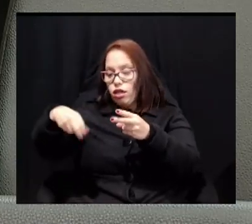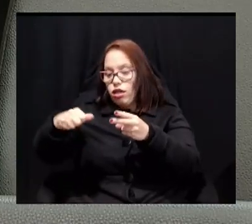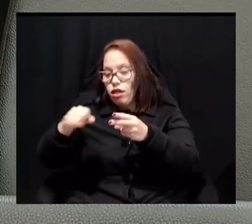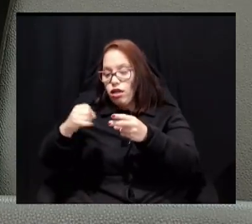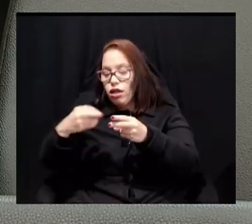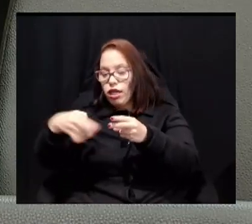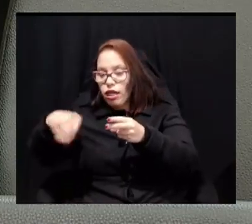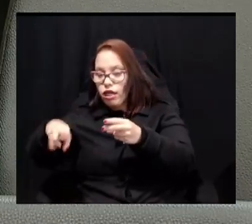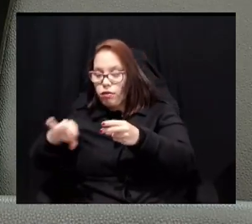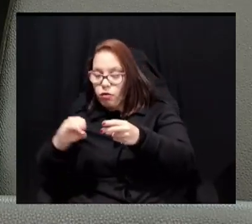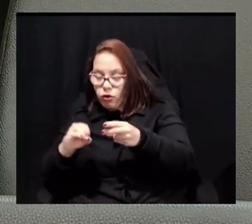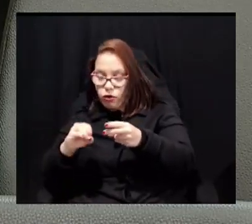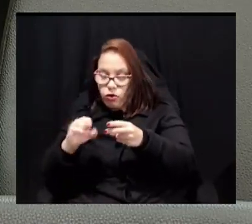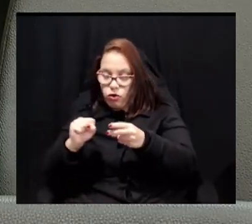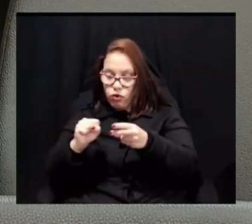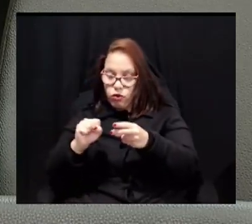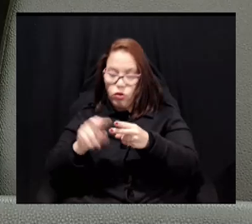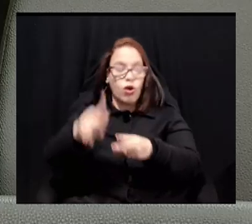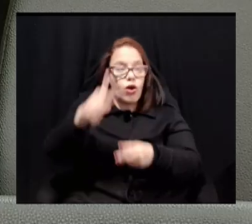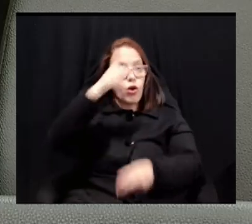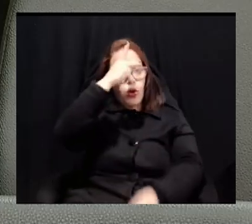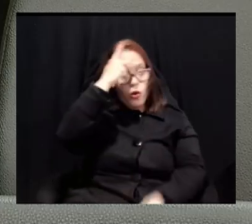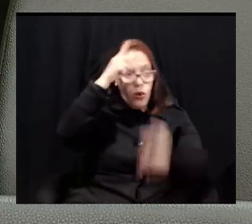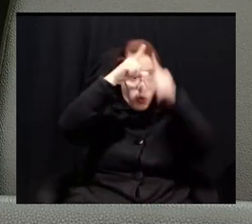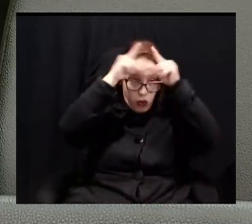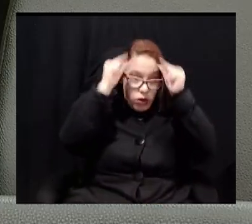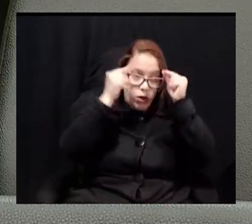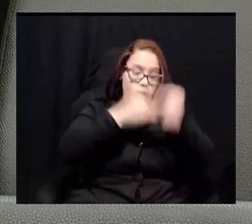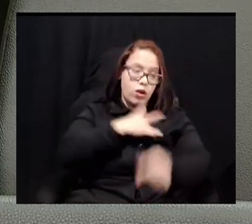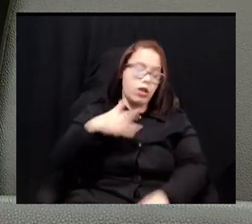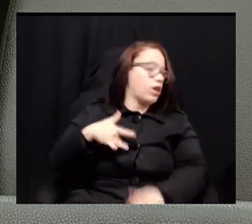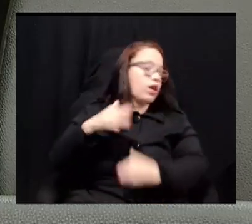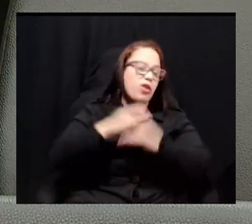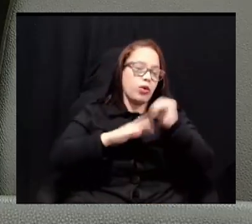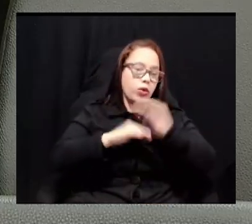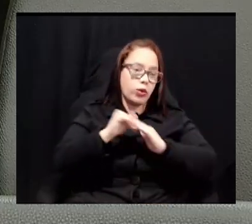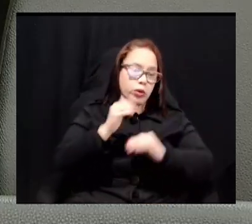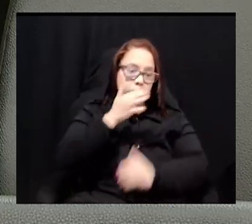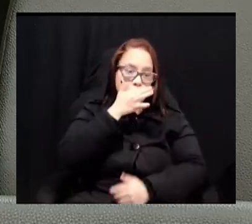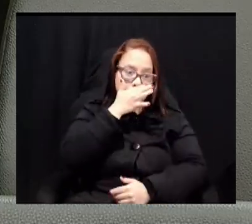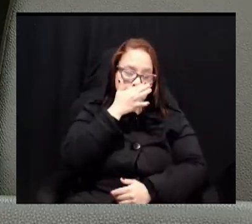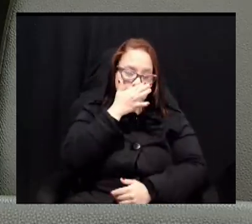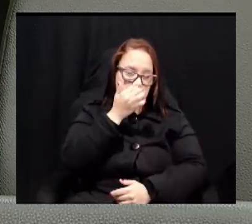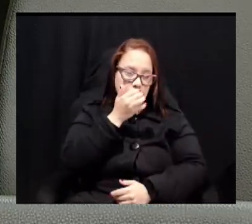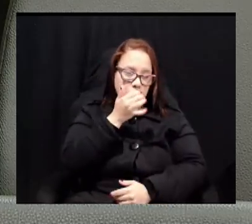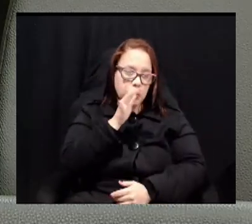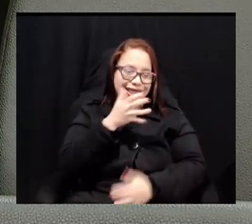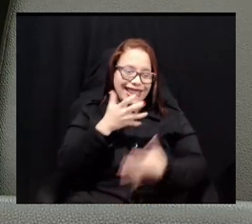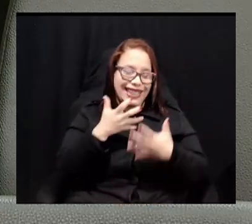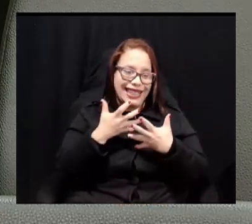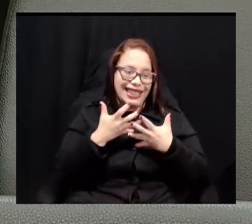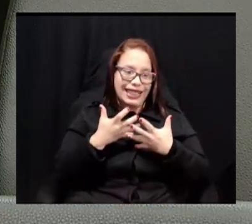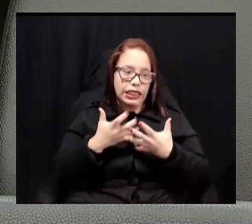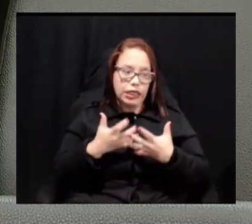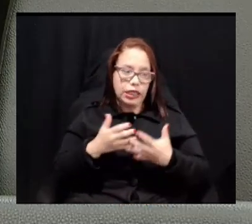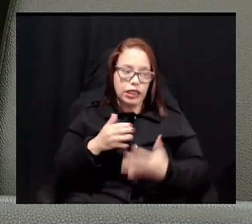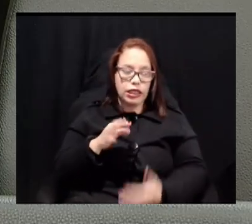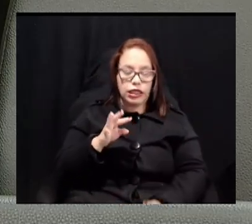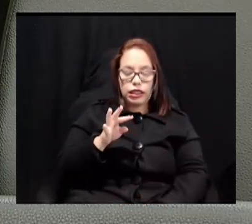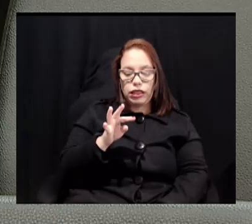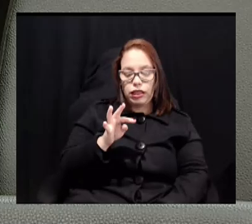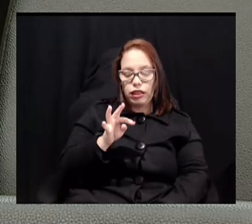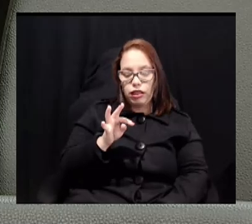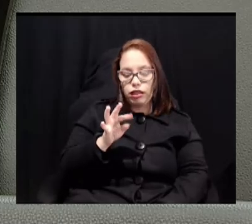com pessoas da área da saúde, tem um determinado peso de um feto onde não necessariamente